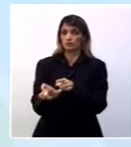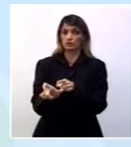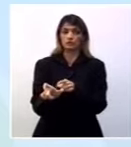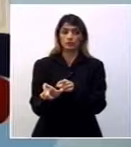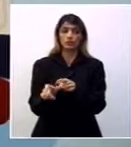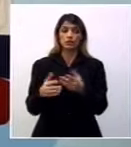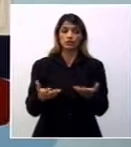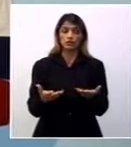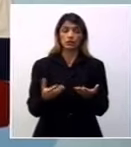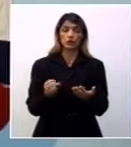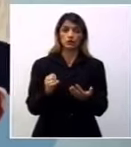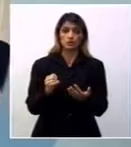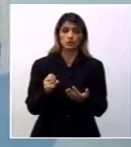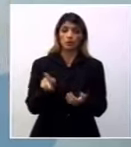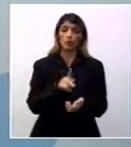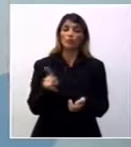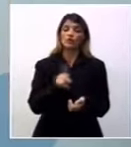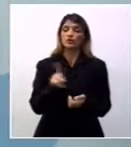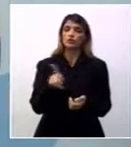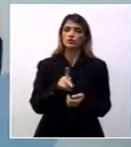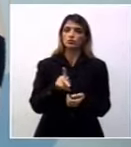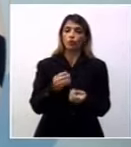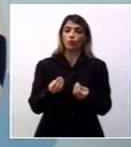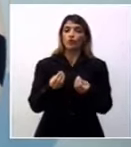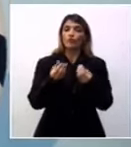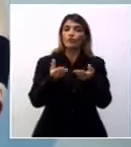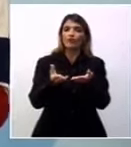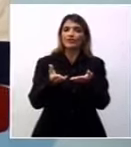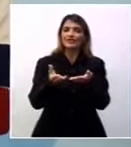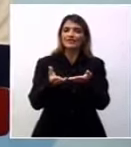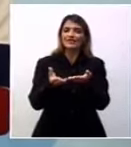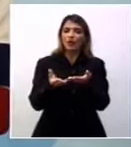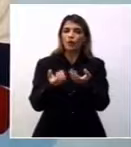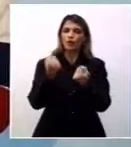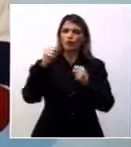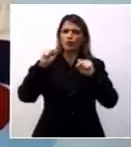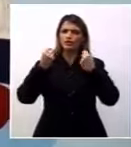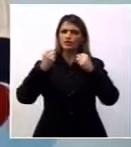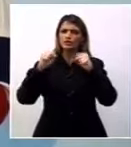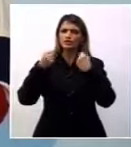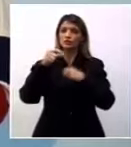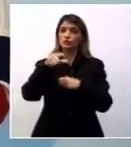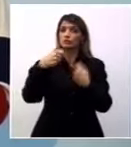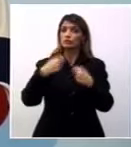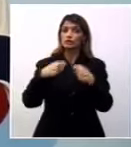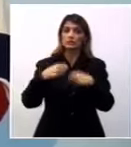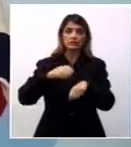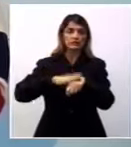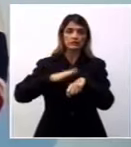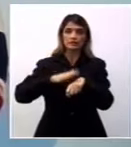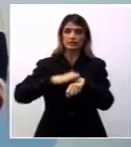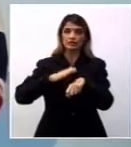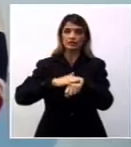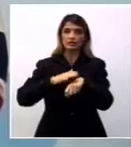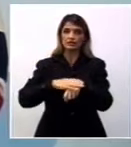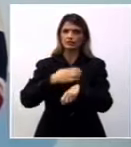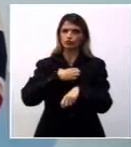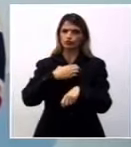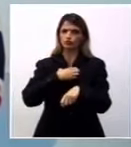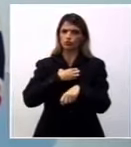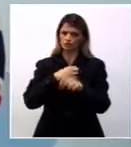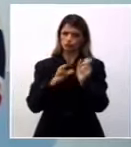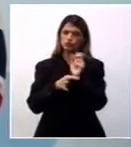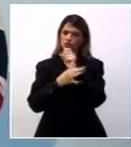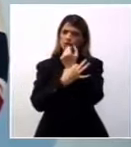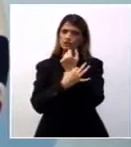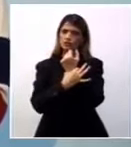Então, seu professor propôs uma atividade para você. Você vai ter que executar essa atividade da maneira mais segura